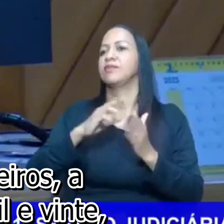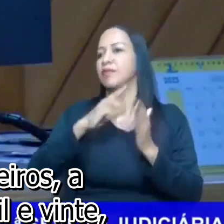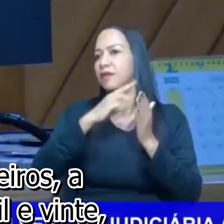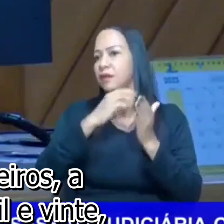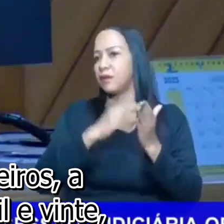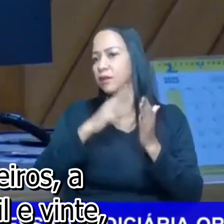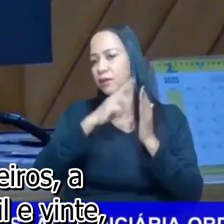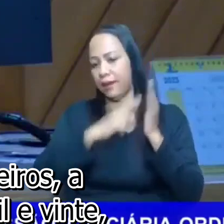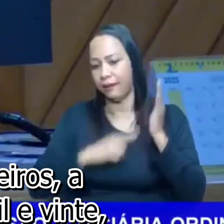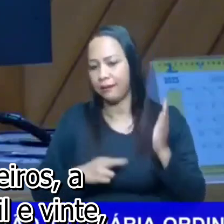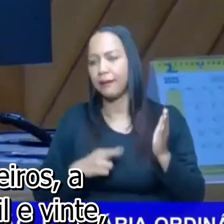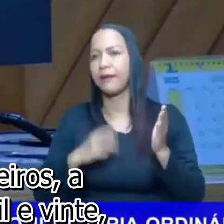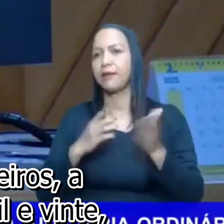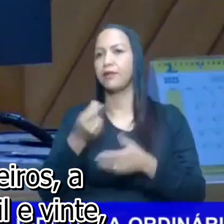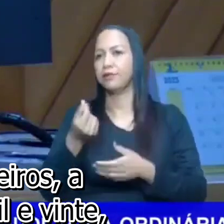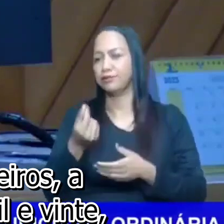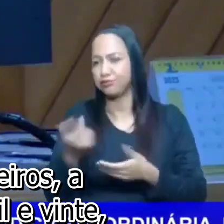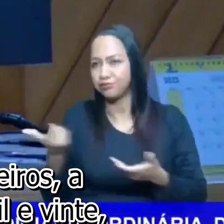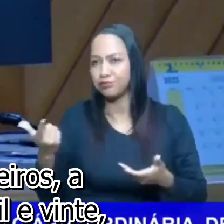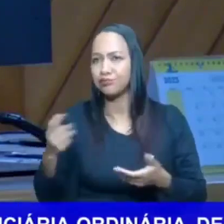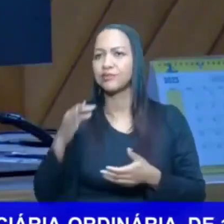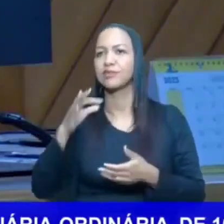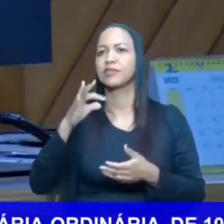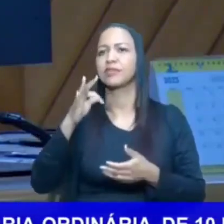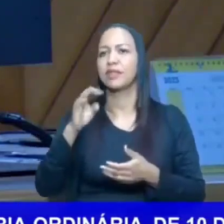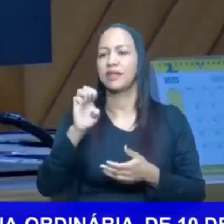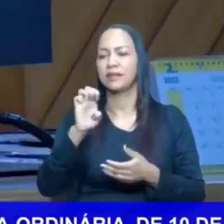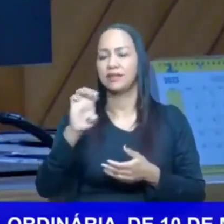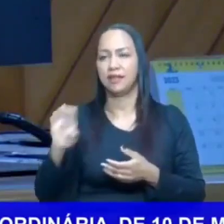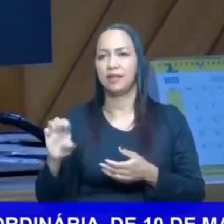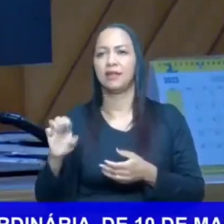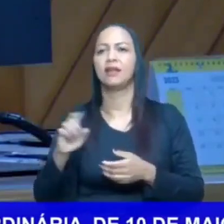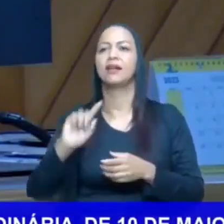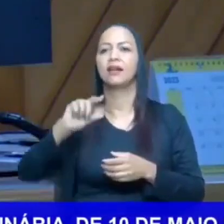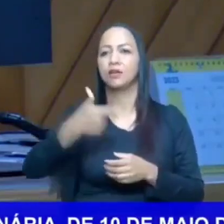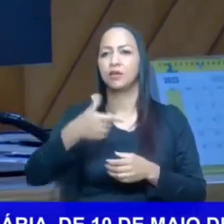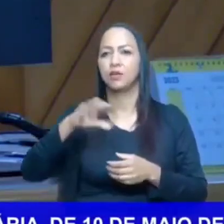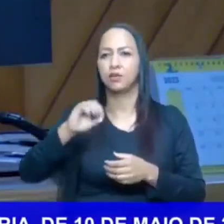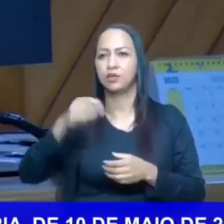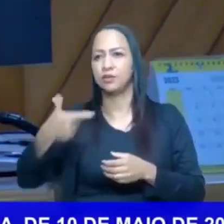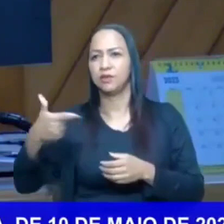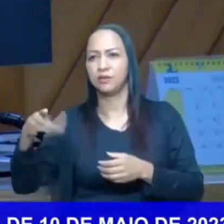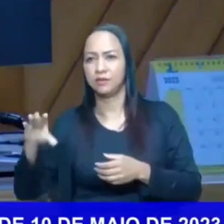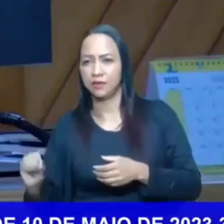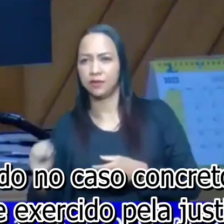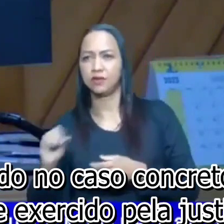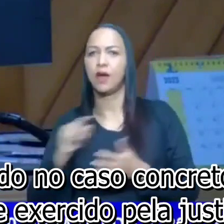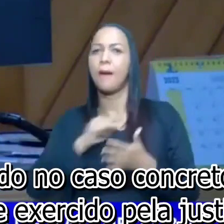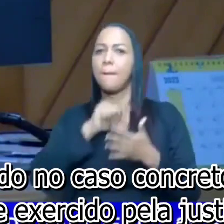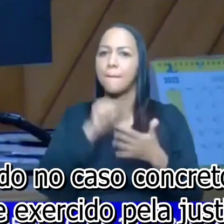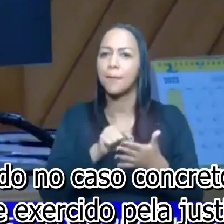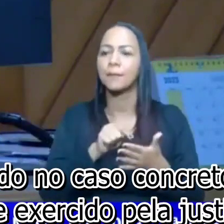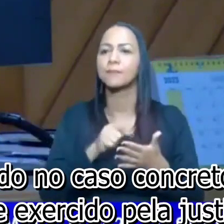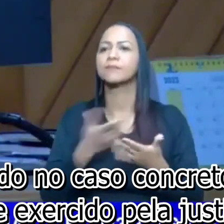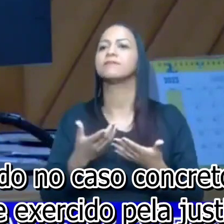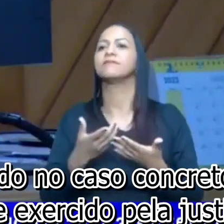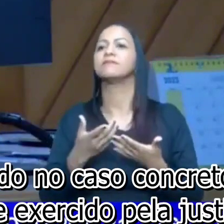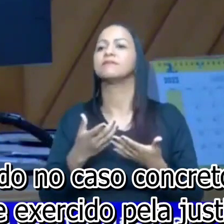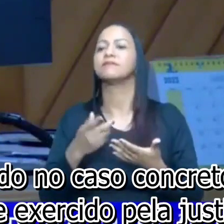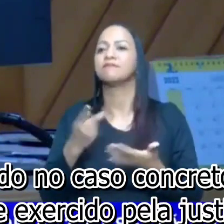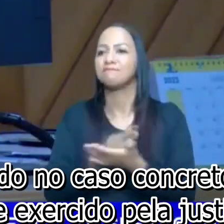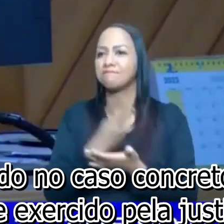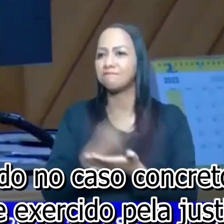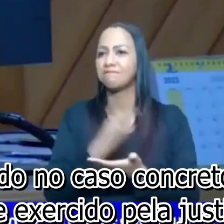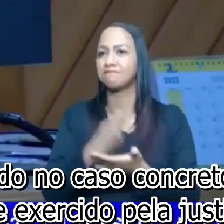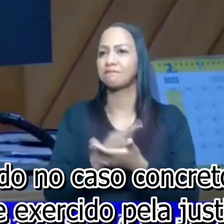do TSE para as eleições 2020 e posteriores aponta no sentido de que a